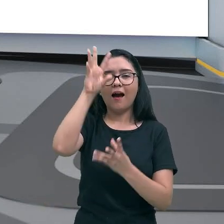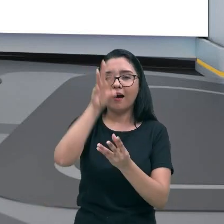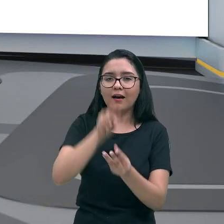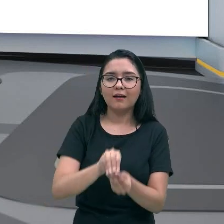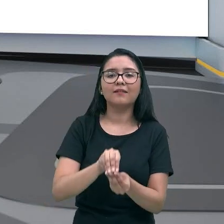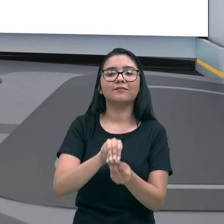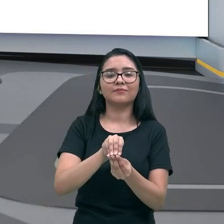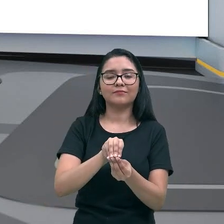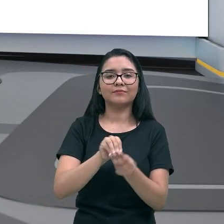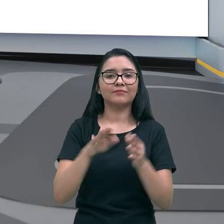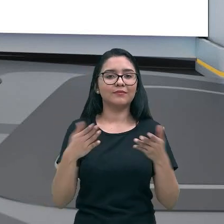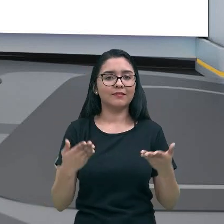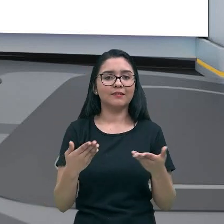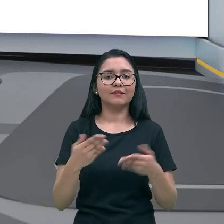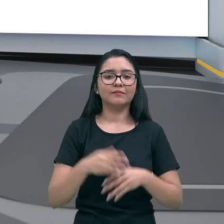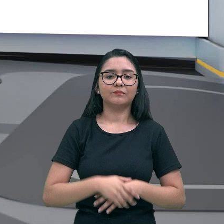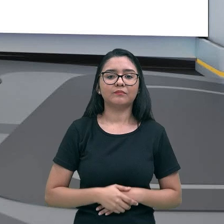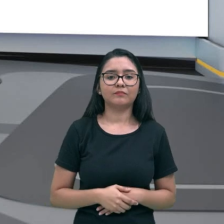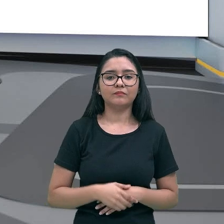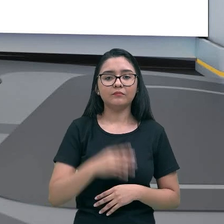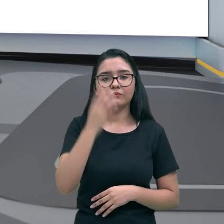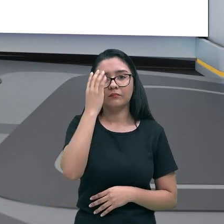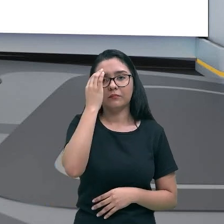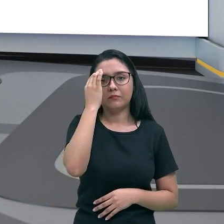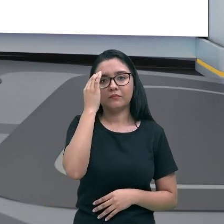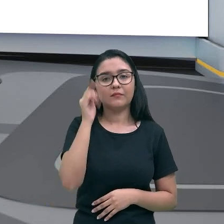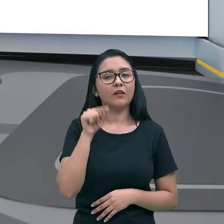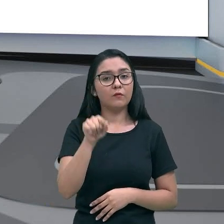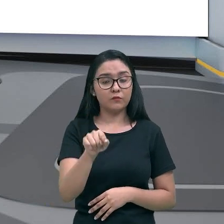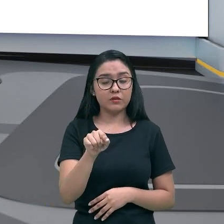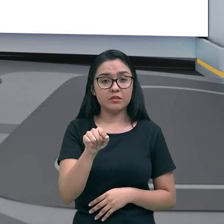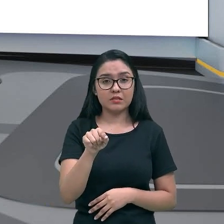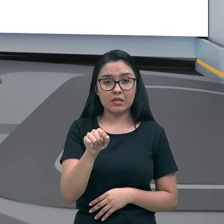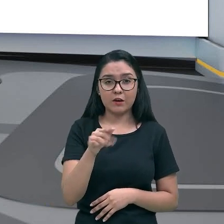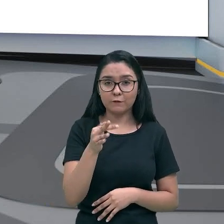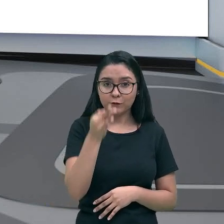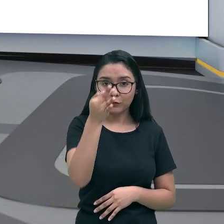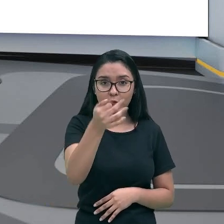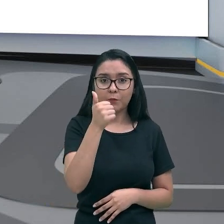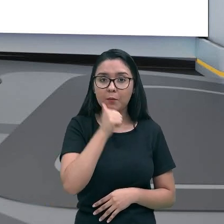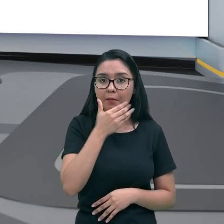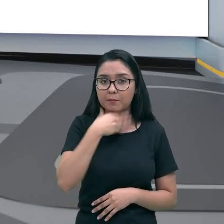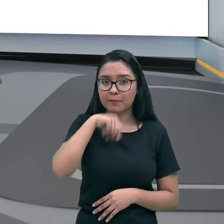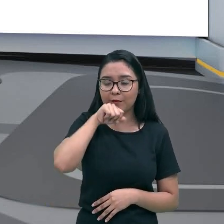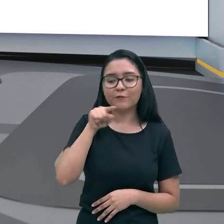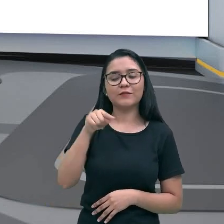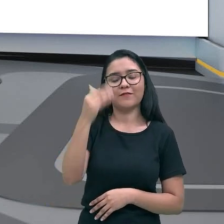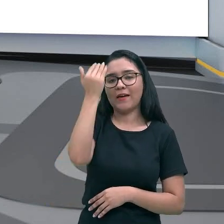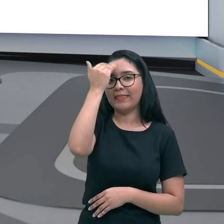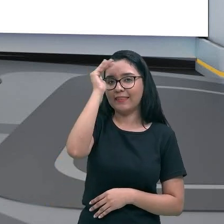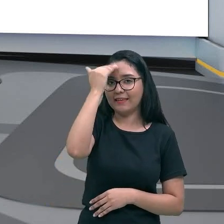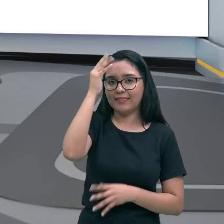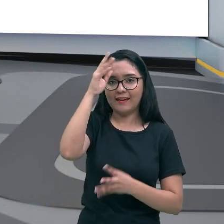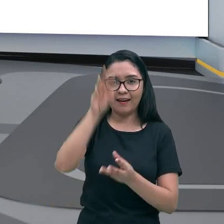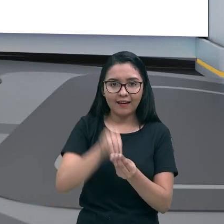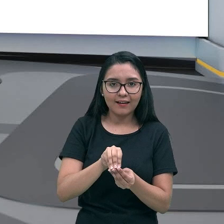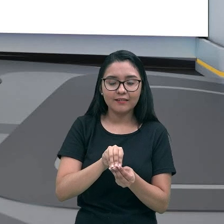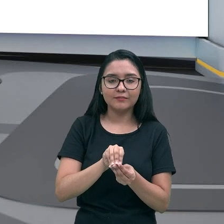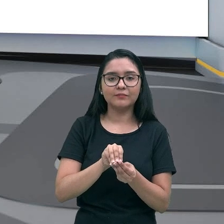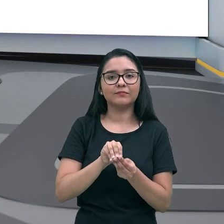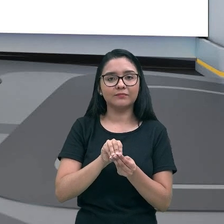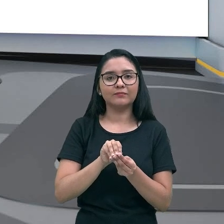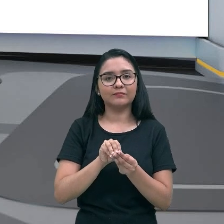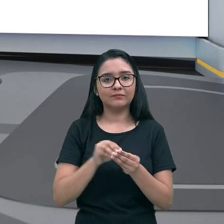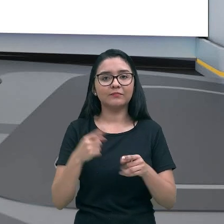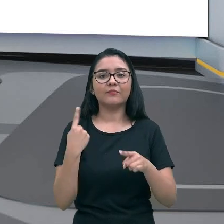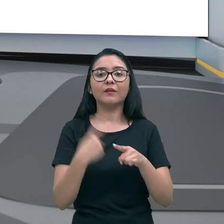aquela grande frase, né? Quando você for mãe ou pai, você vai entender. E é isso mesmo, porque você